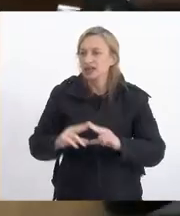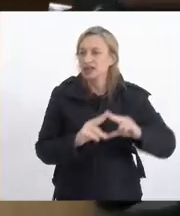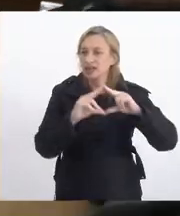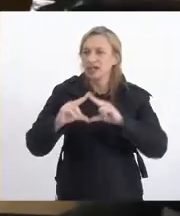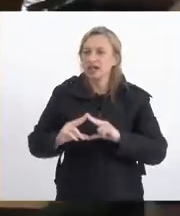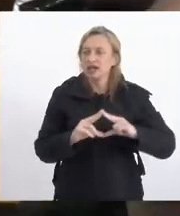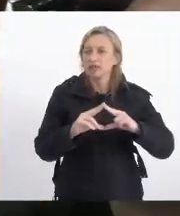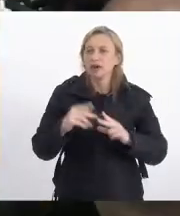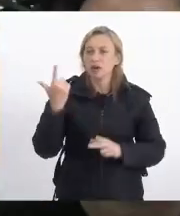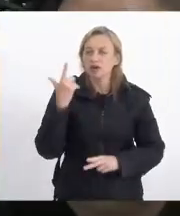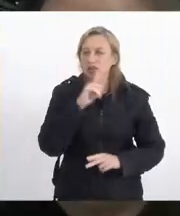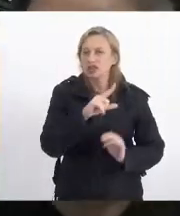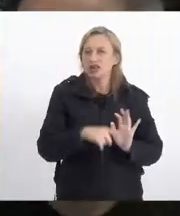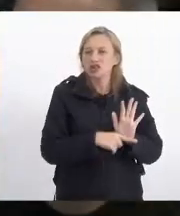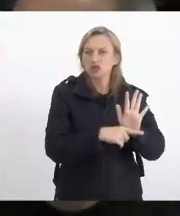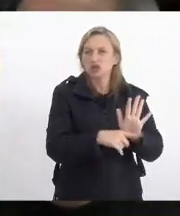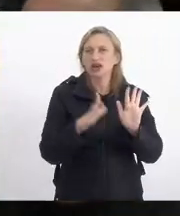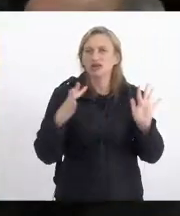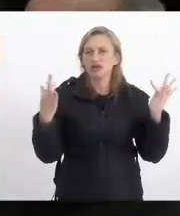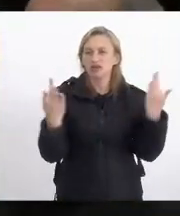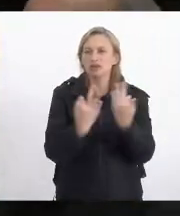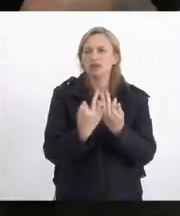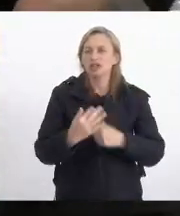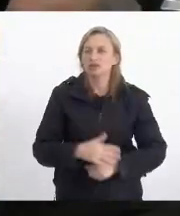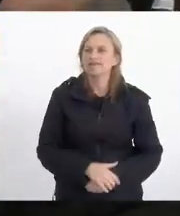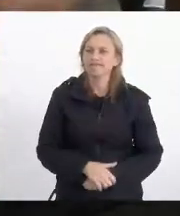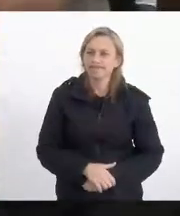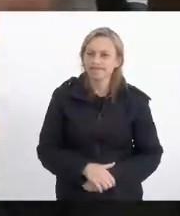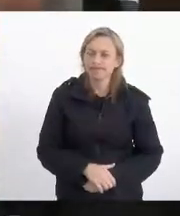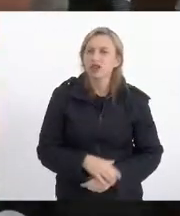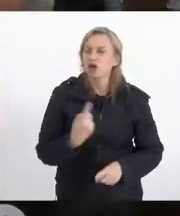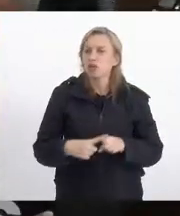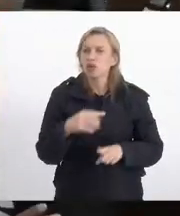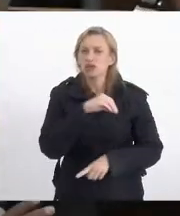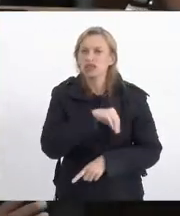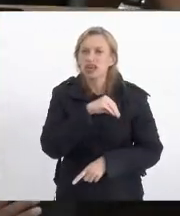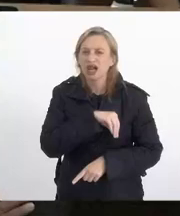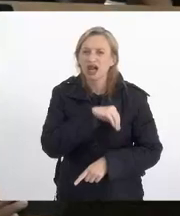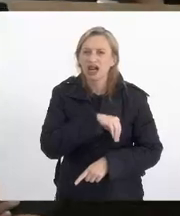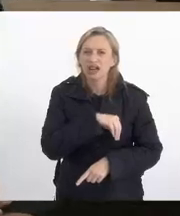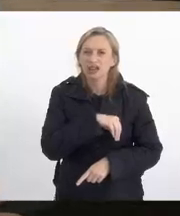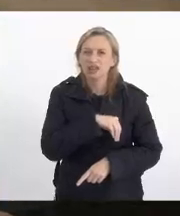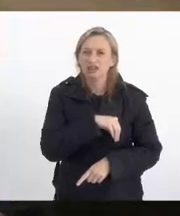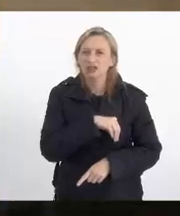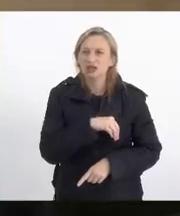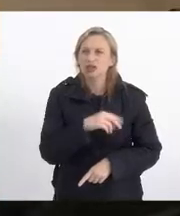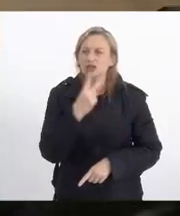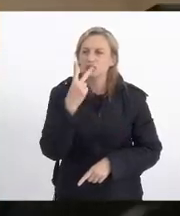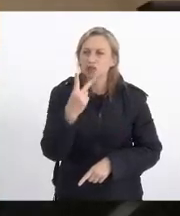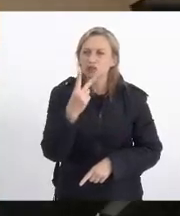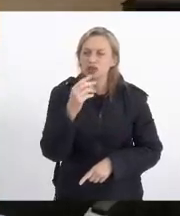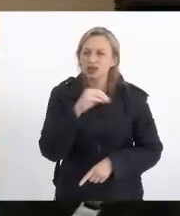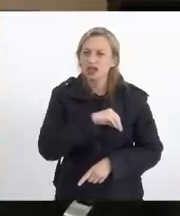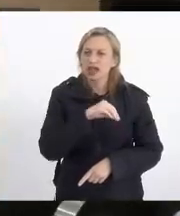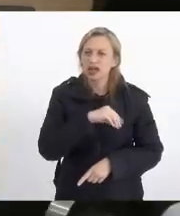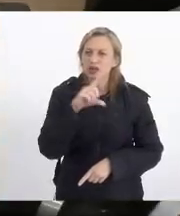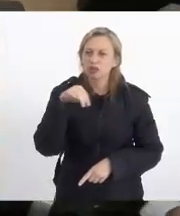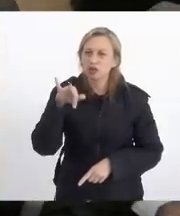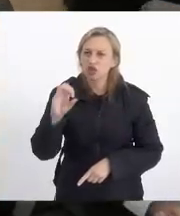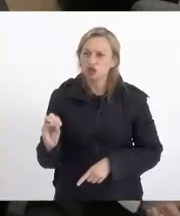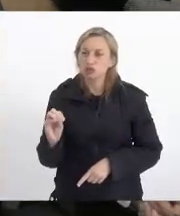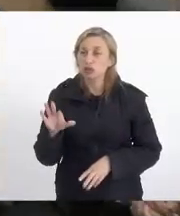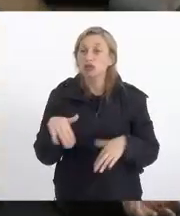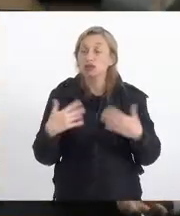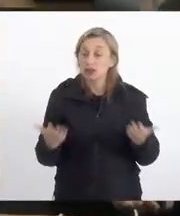manter o seu sustento, porque o seu salário hoje não chega a 2 salários mínimos. Para concluir, por